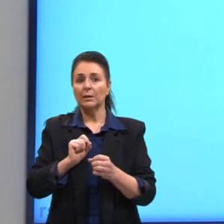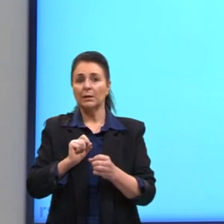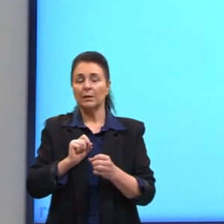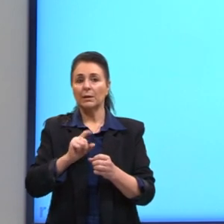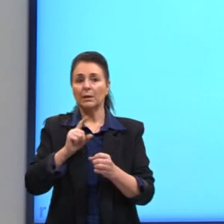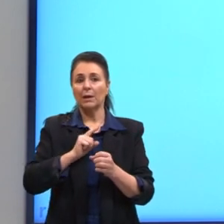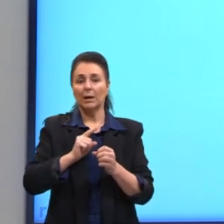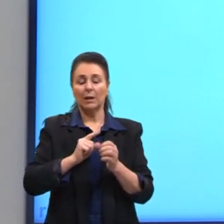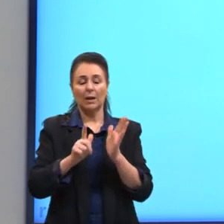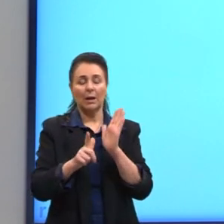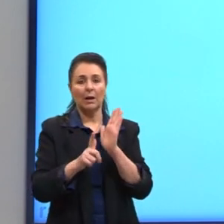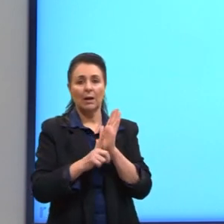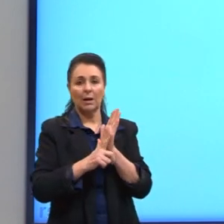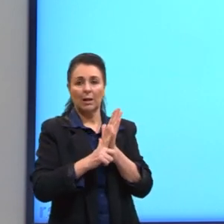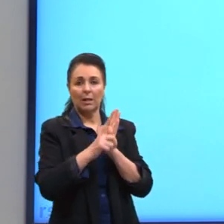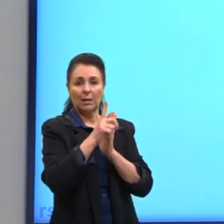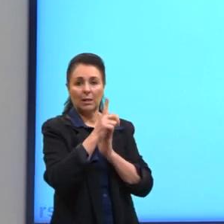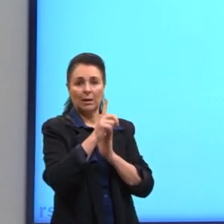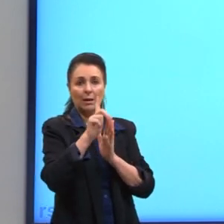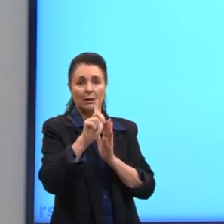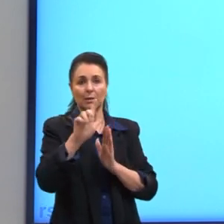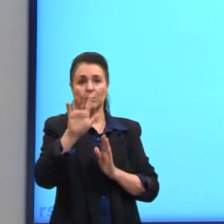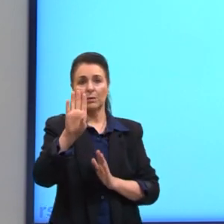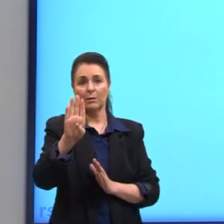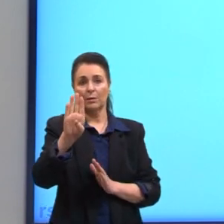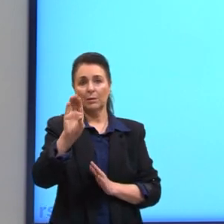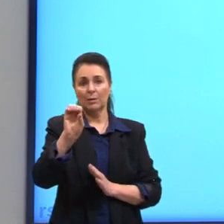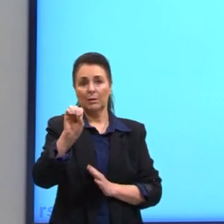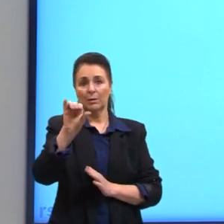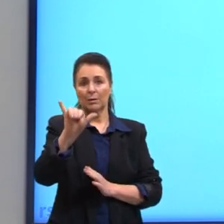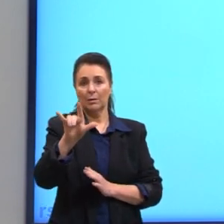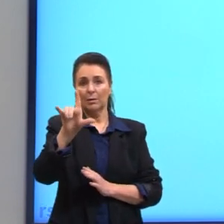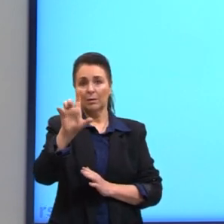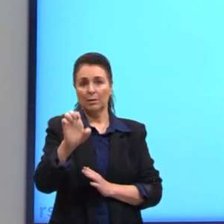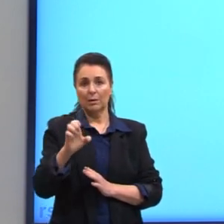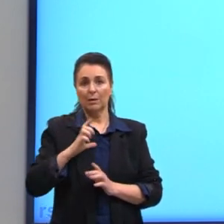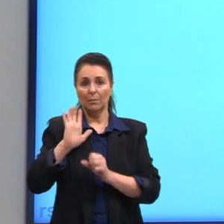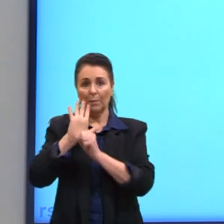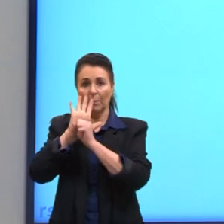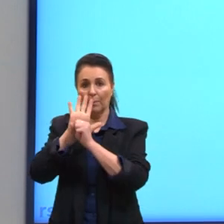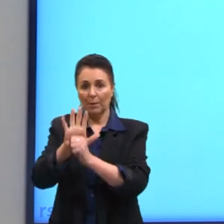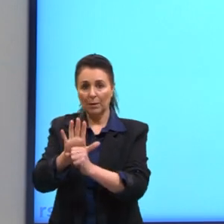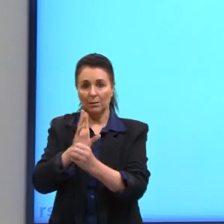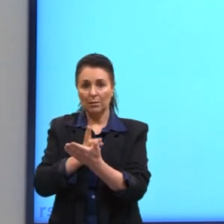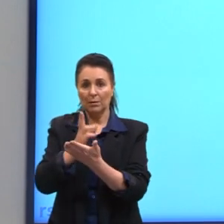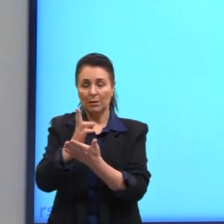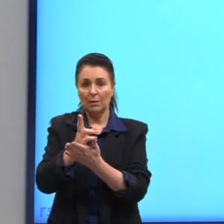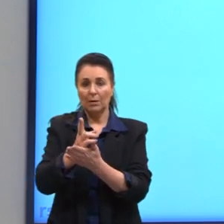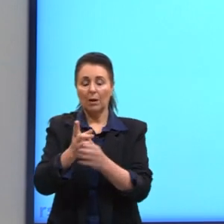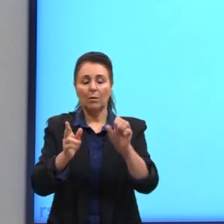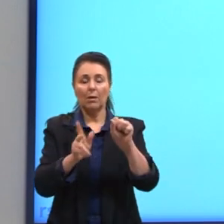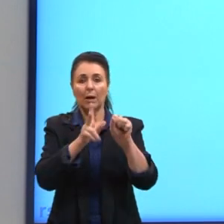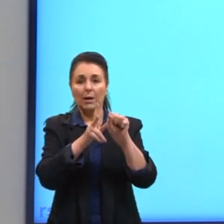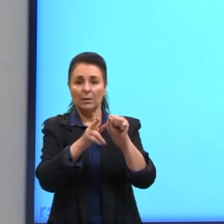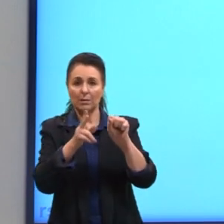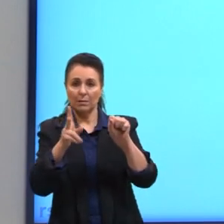a ladybug eu tenho pressão constante é considerado uma transformação isobárica